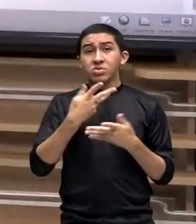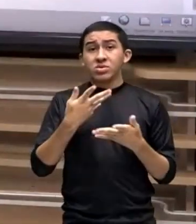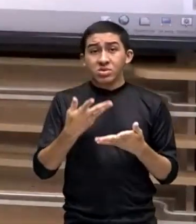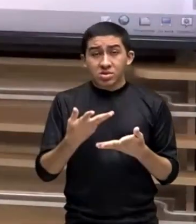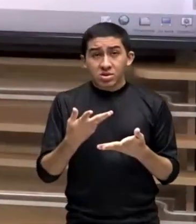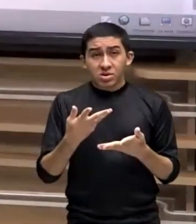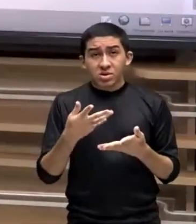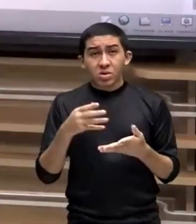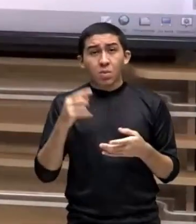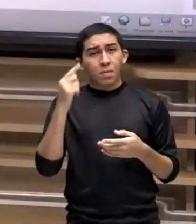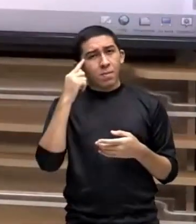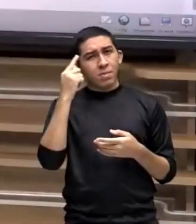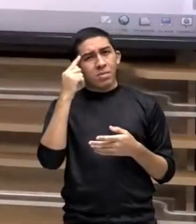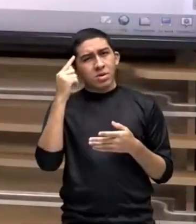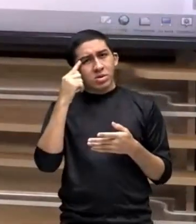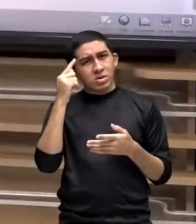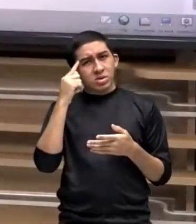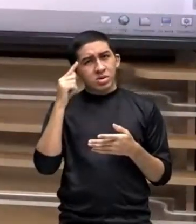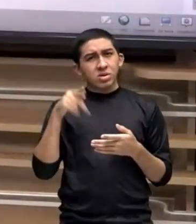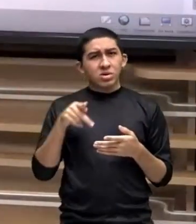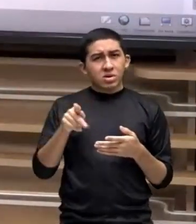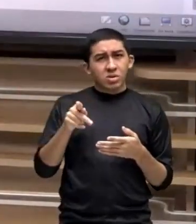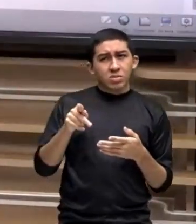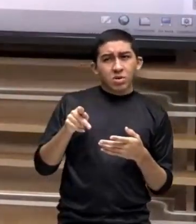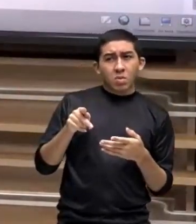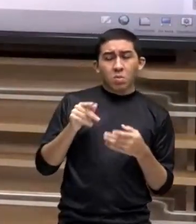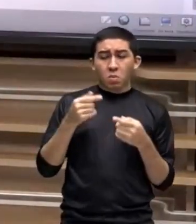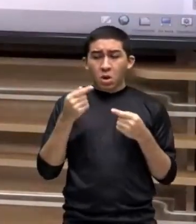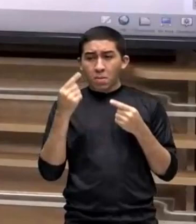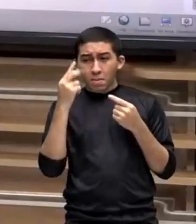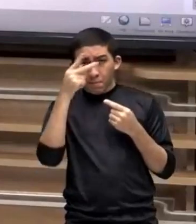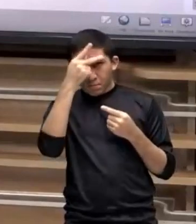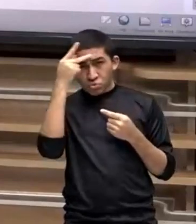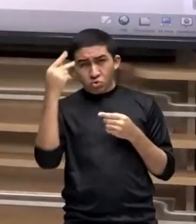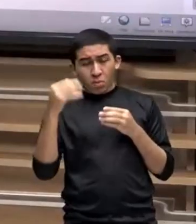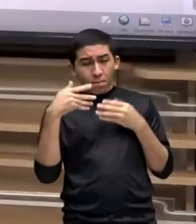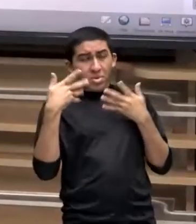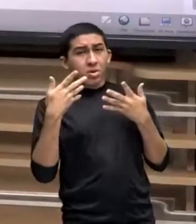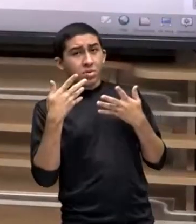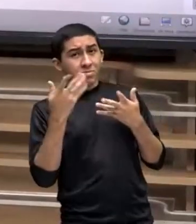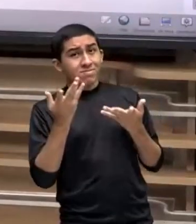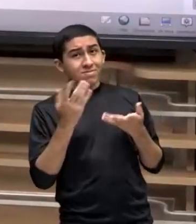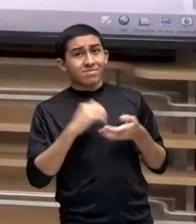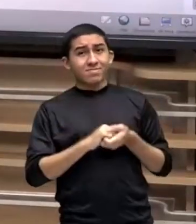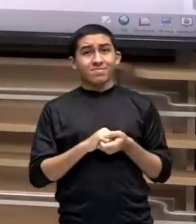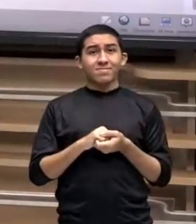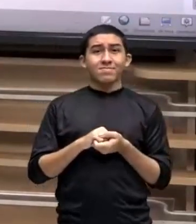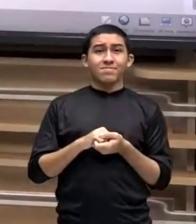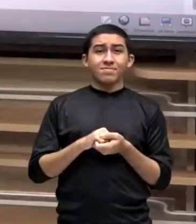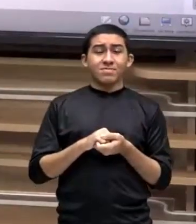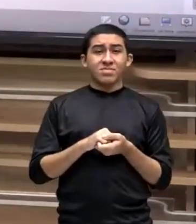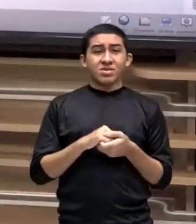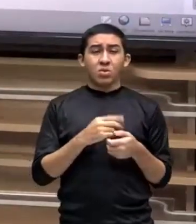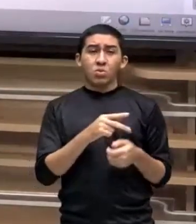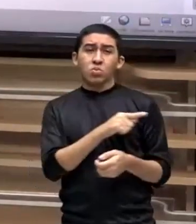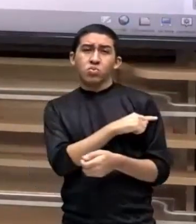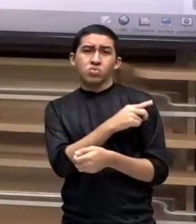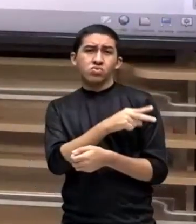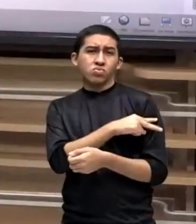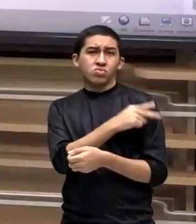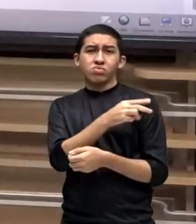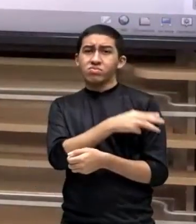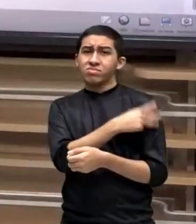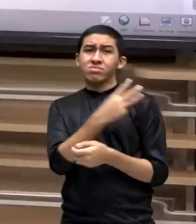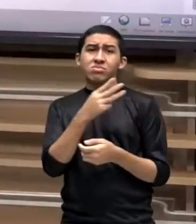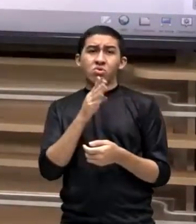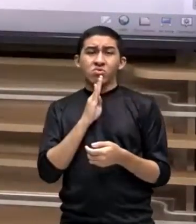de um jeitinho diferente para impactar o leitor. E aí, vocês ao longo do ensino fundamental e médio vão conhecendo tantas